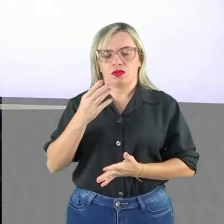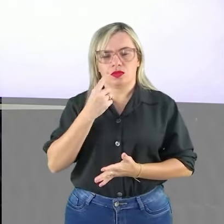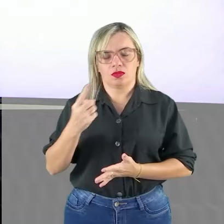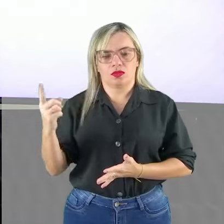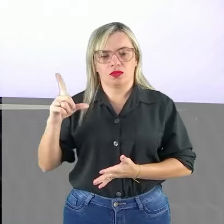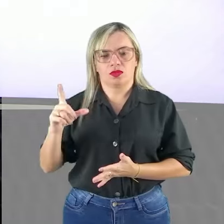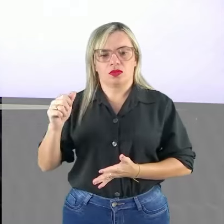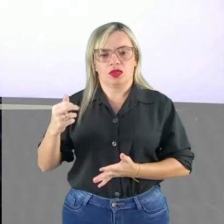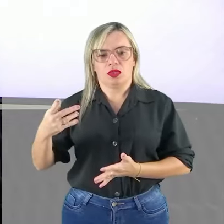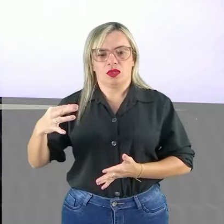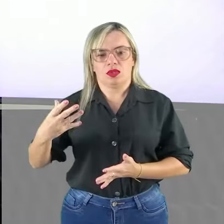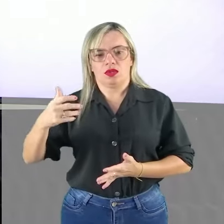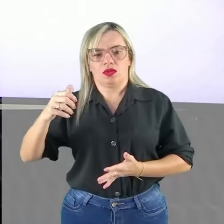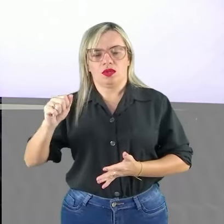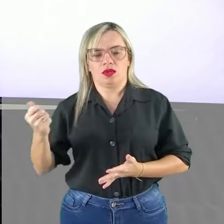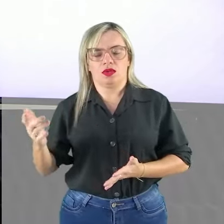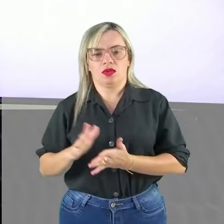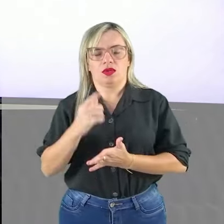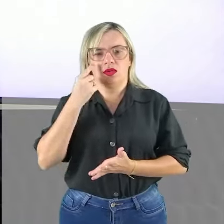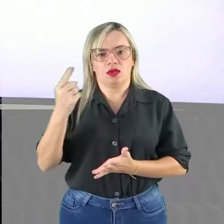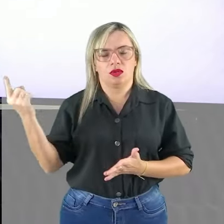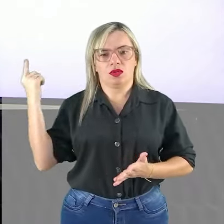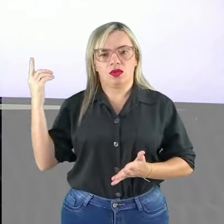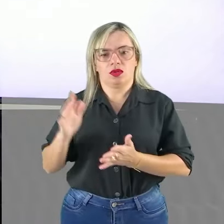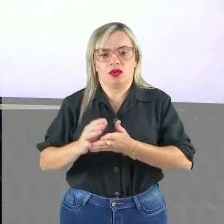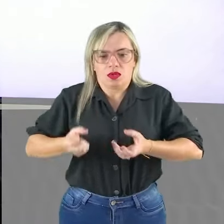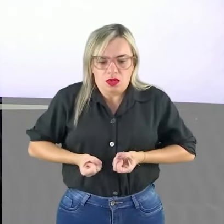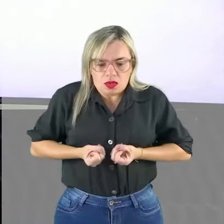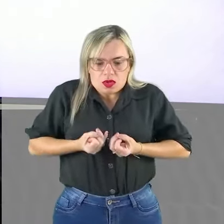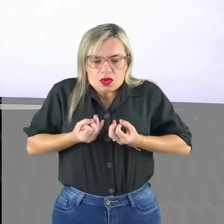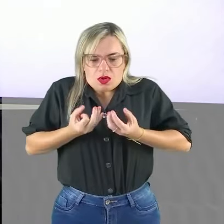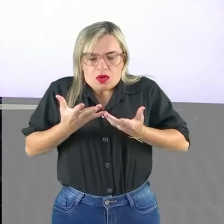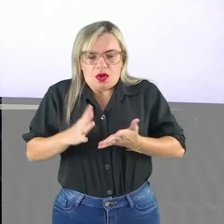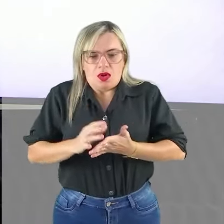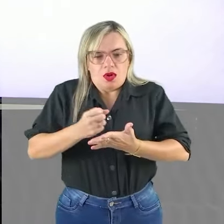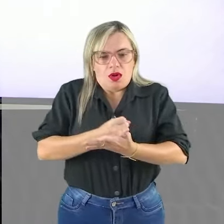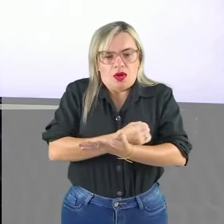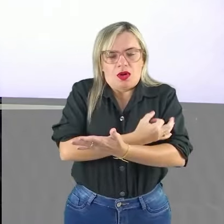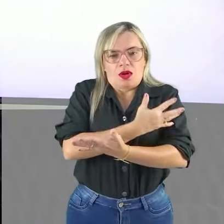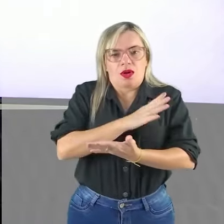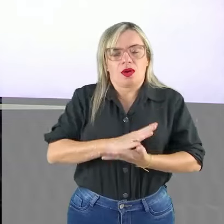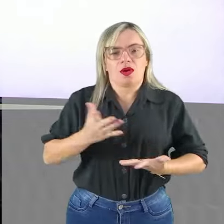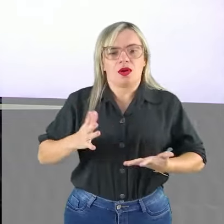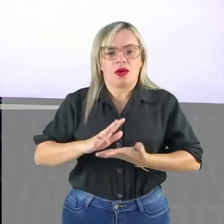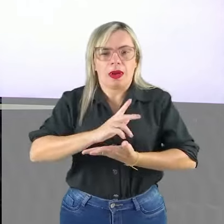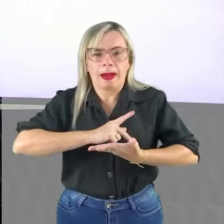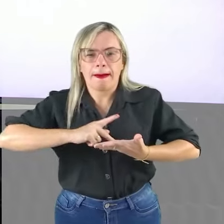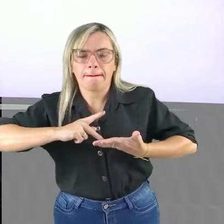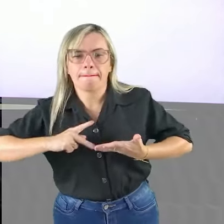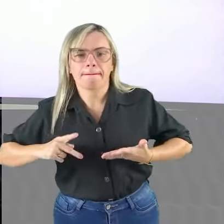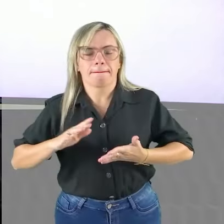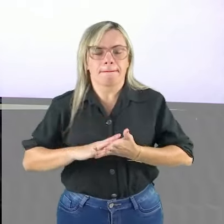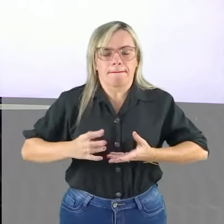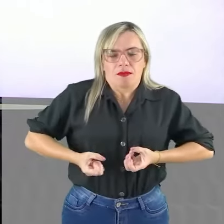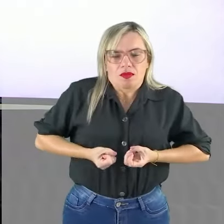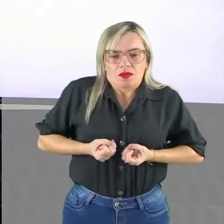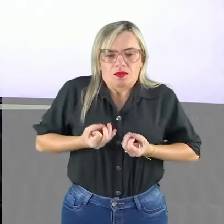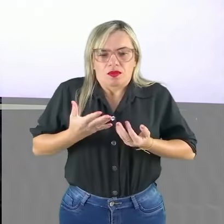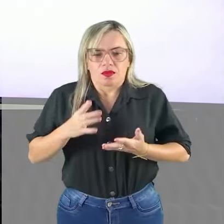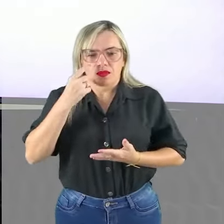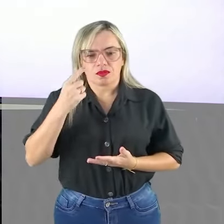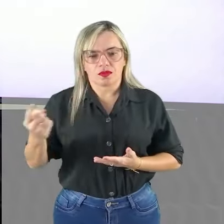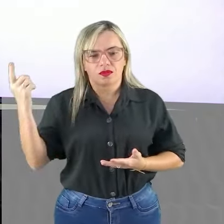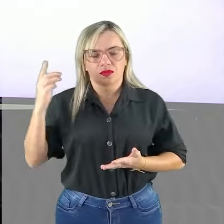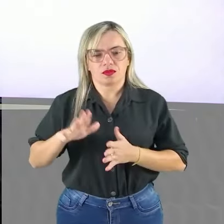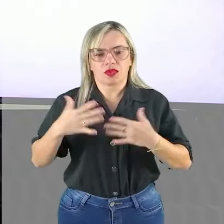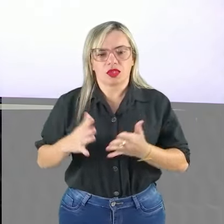já já sabemos né O que está lá naquele texto spanglish é um poema de quem de Tato liira